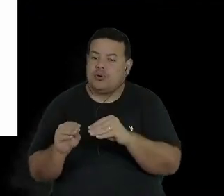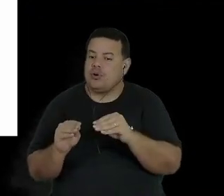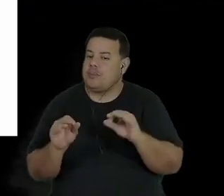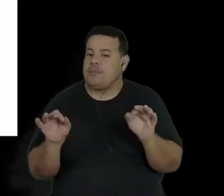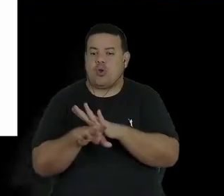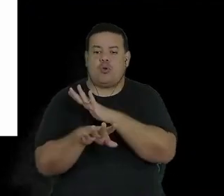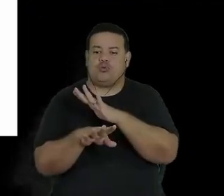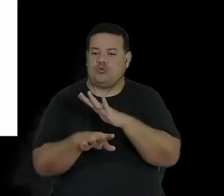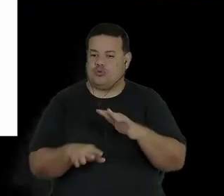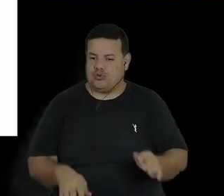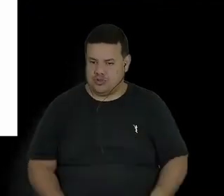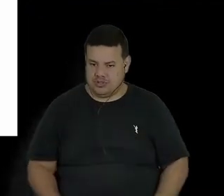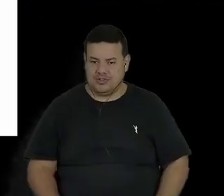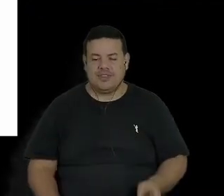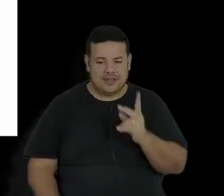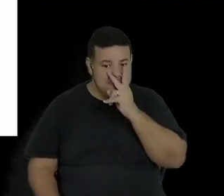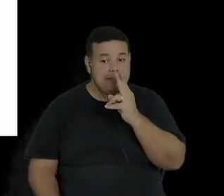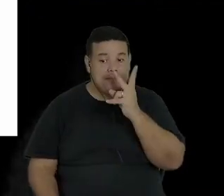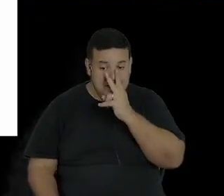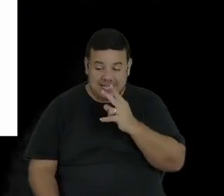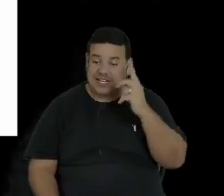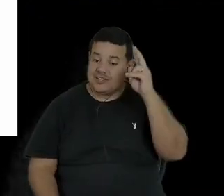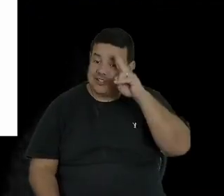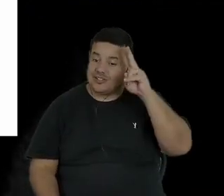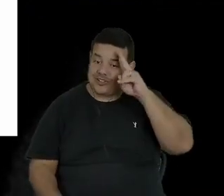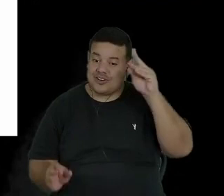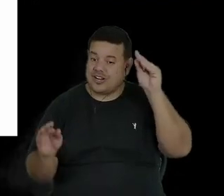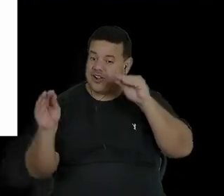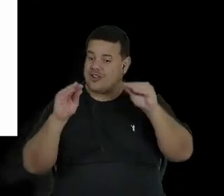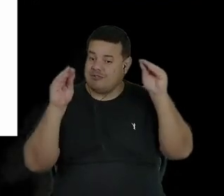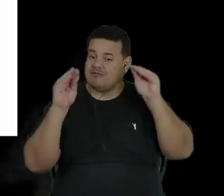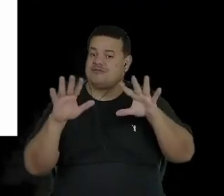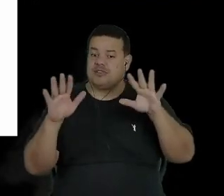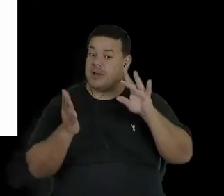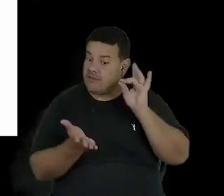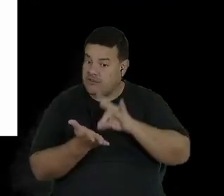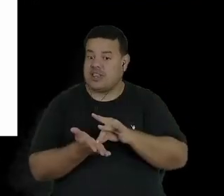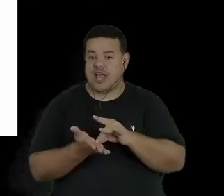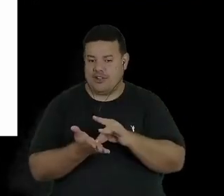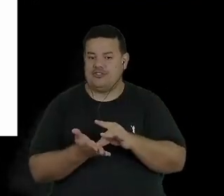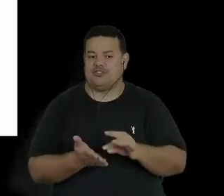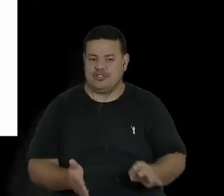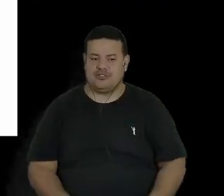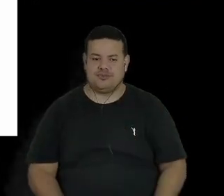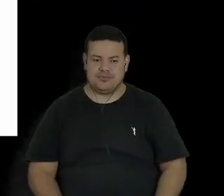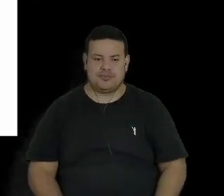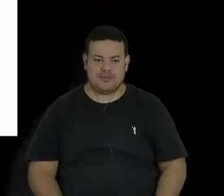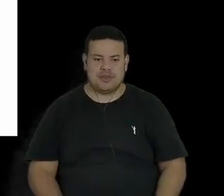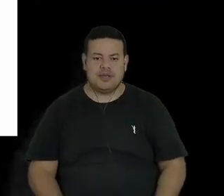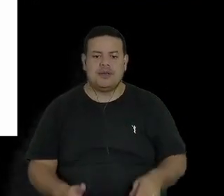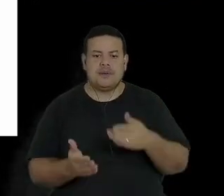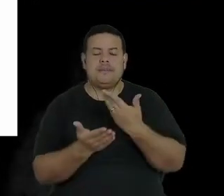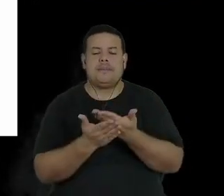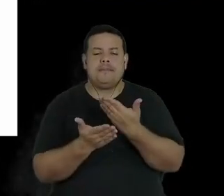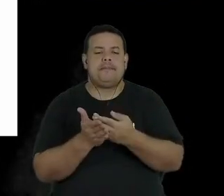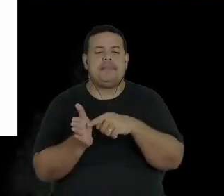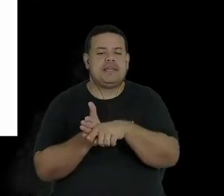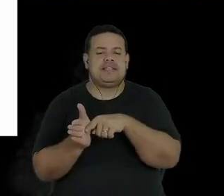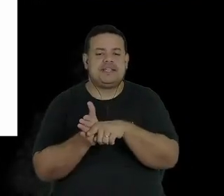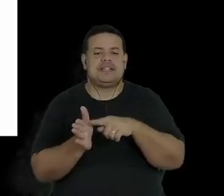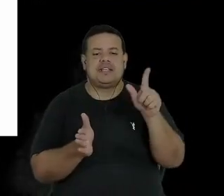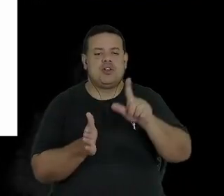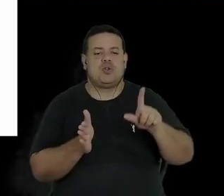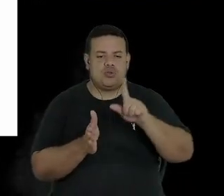Parece conto de fadas, mas é realidade. Pesquisas realizadas em Londrina como curativo para queimaduras.